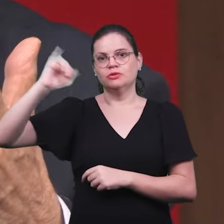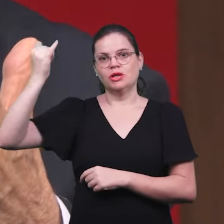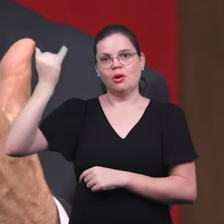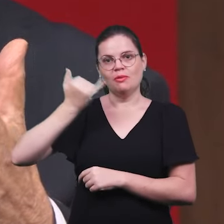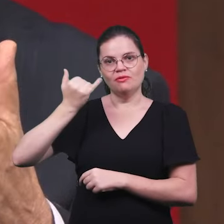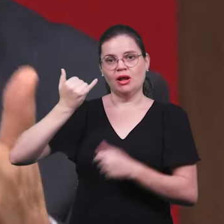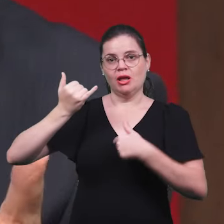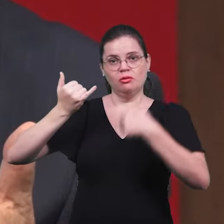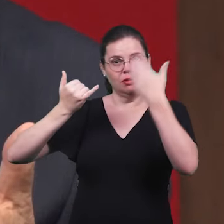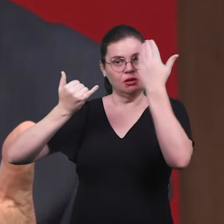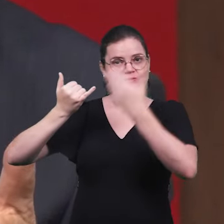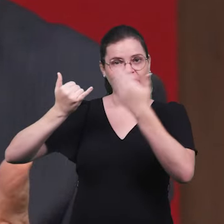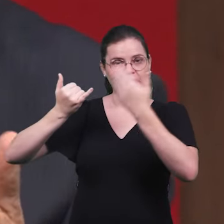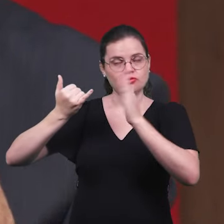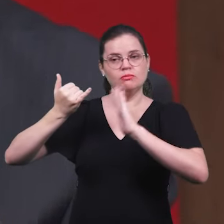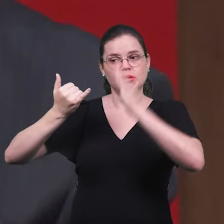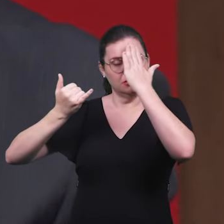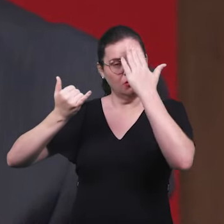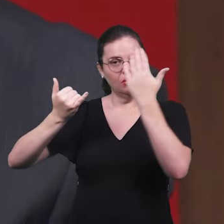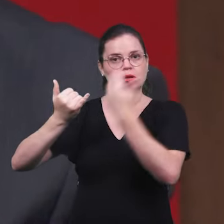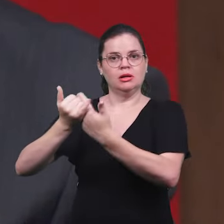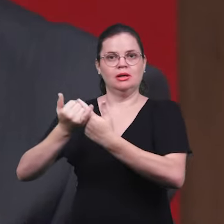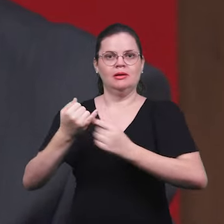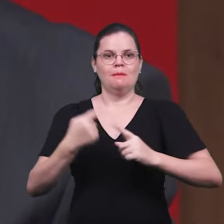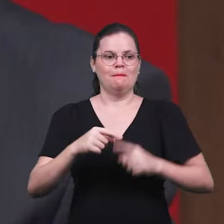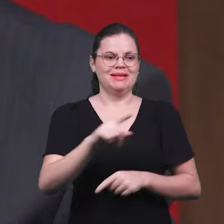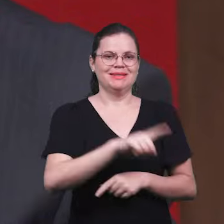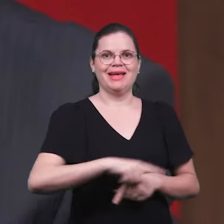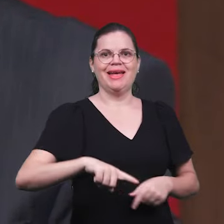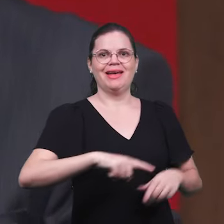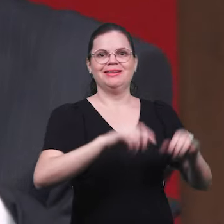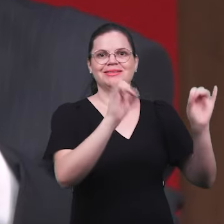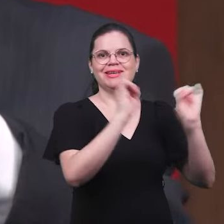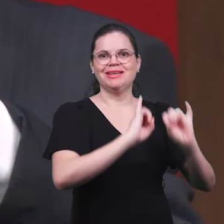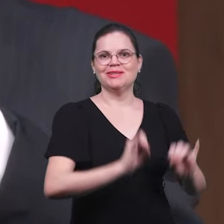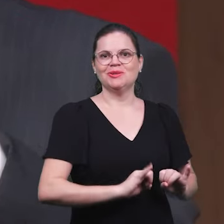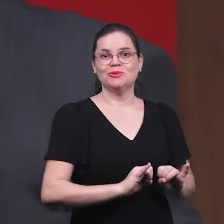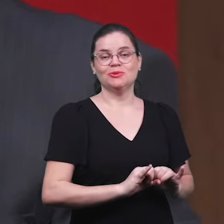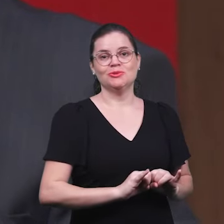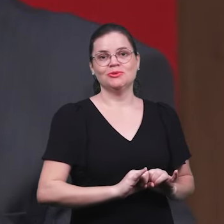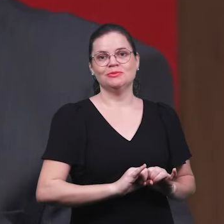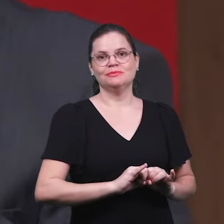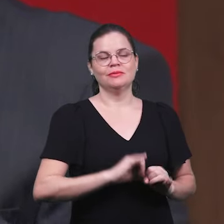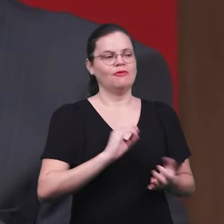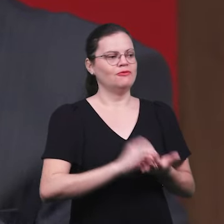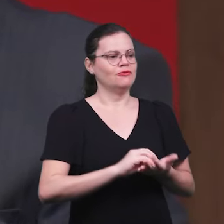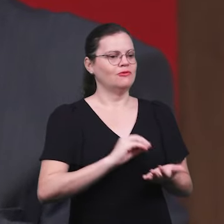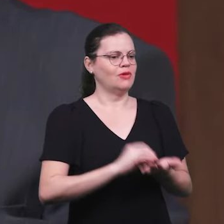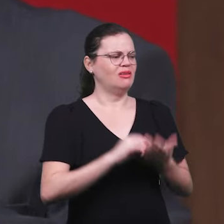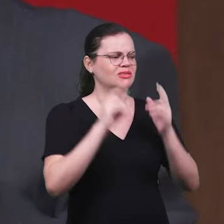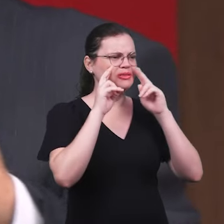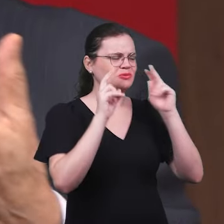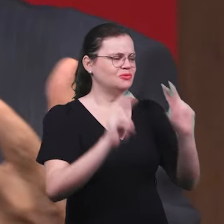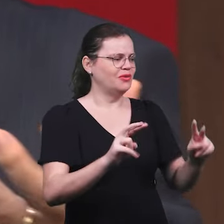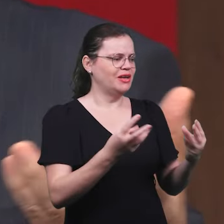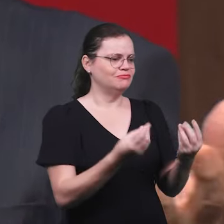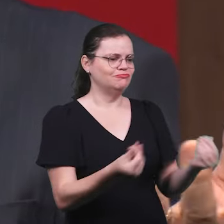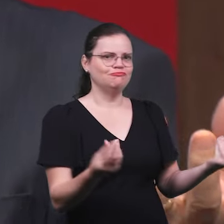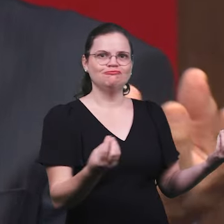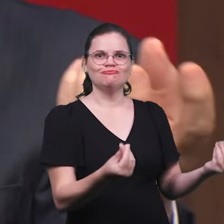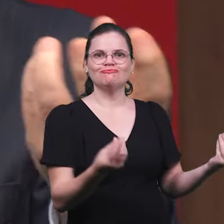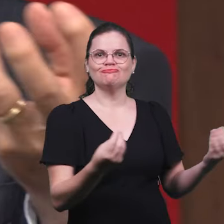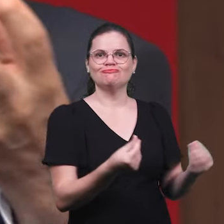vê. Mas eles, como eram pagãos, eles sentiram a falta do ver. e